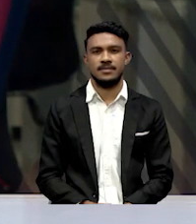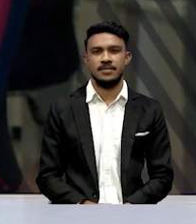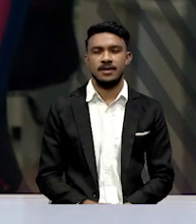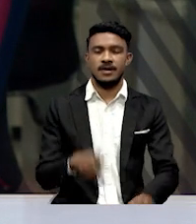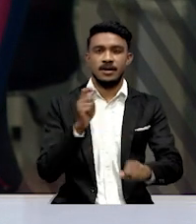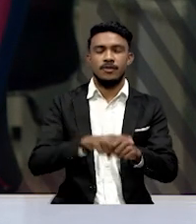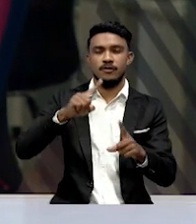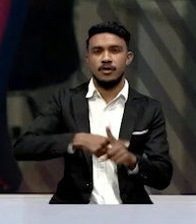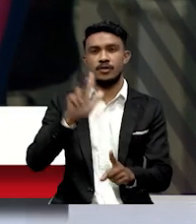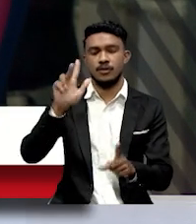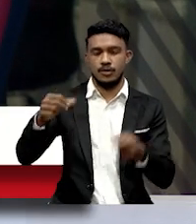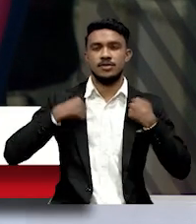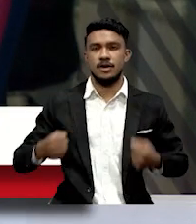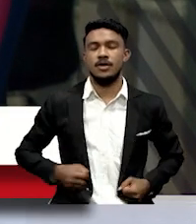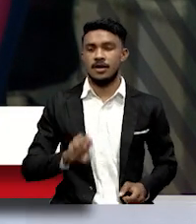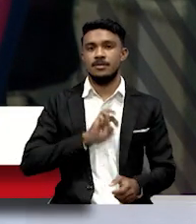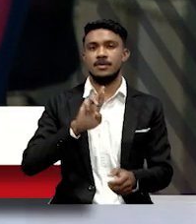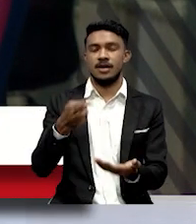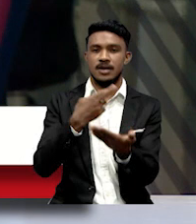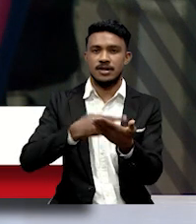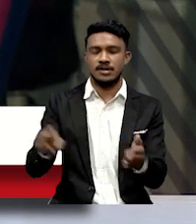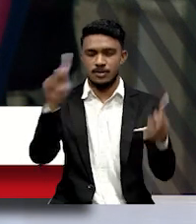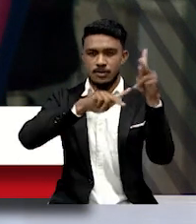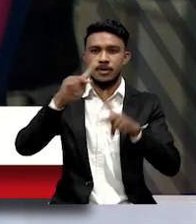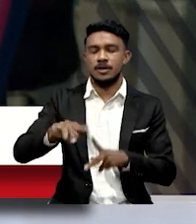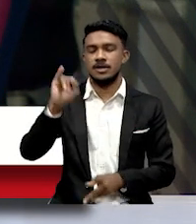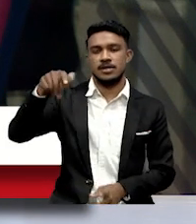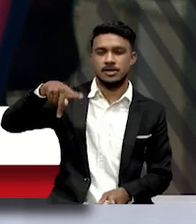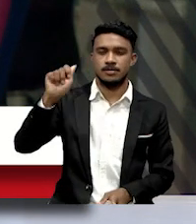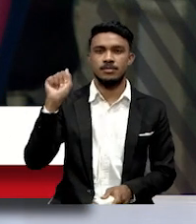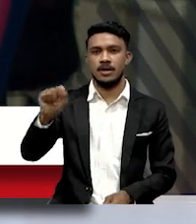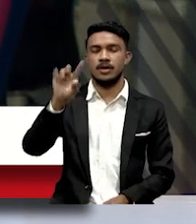Durante plantão, o Centro de Saúde Armera resiste caso espare um alurecem.